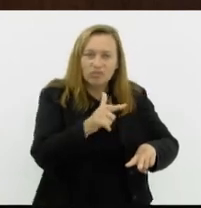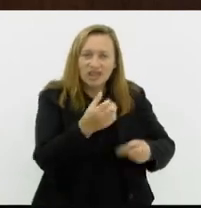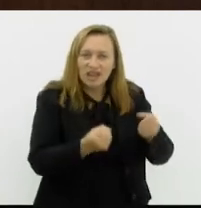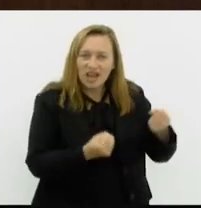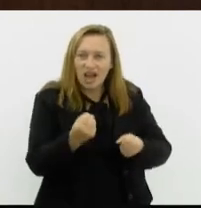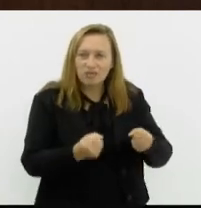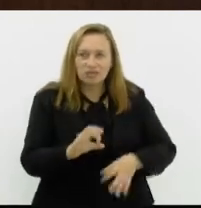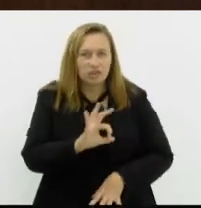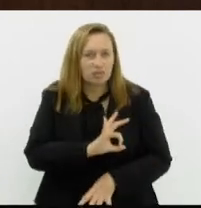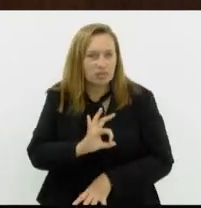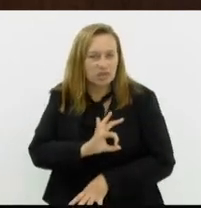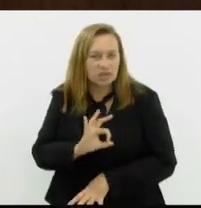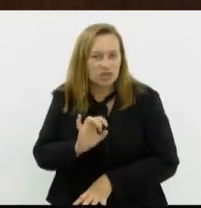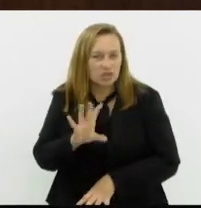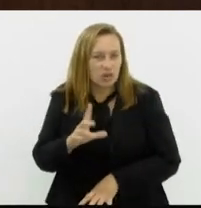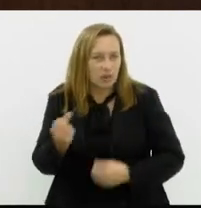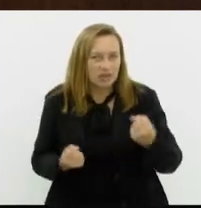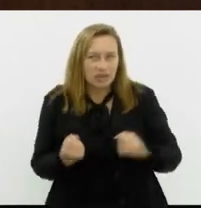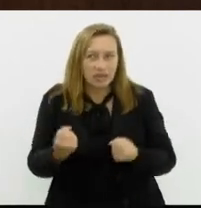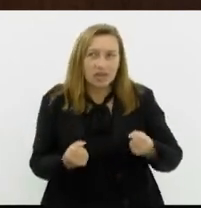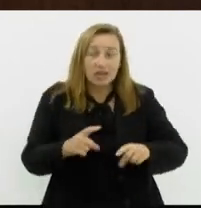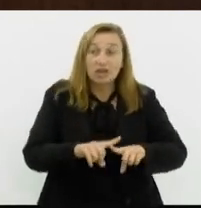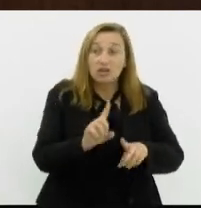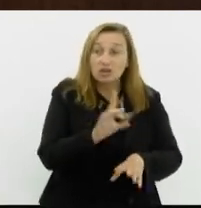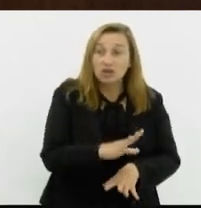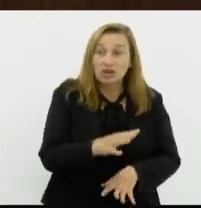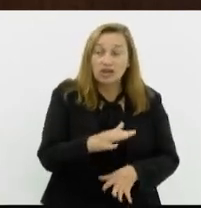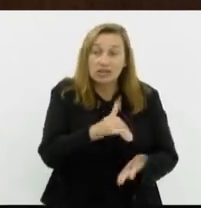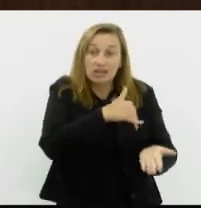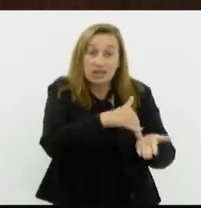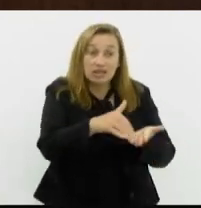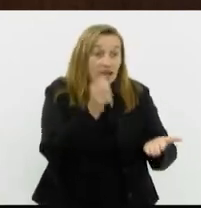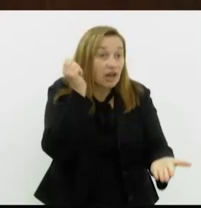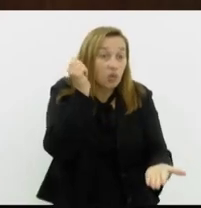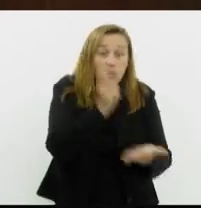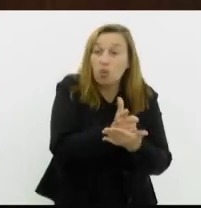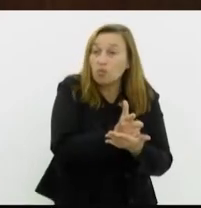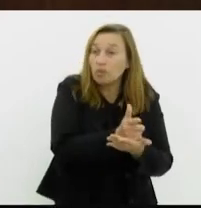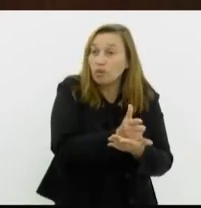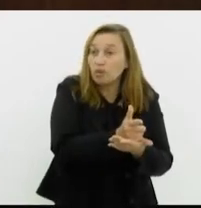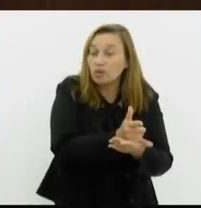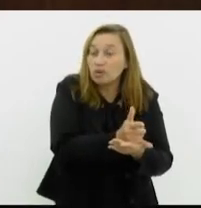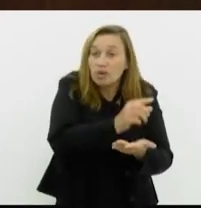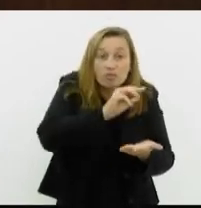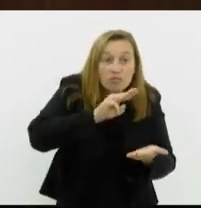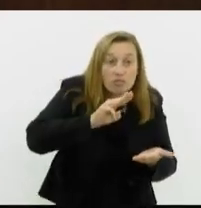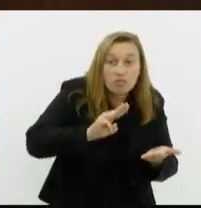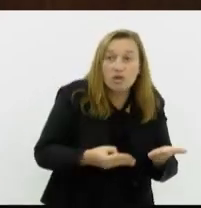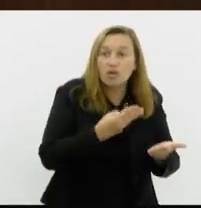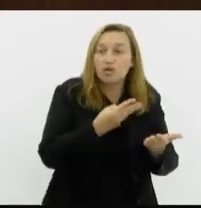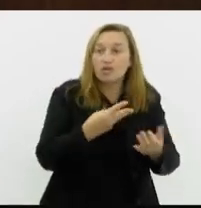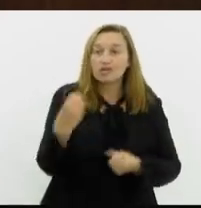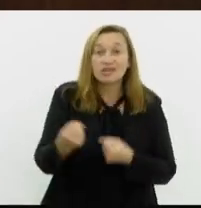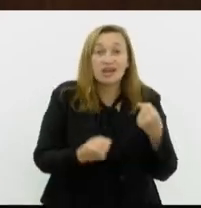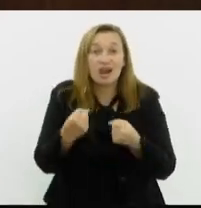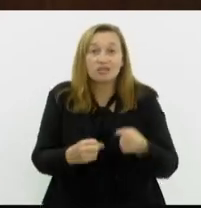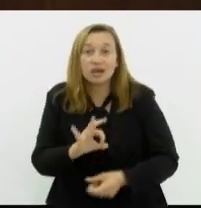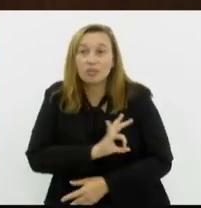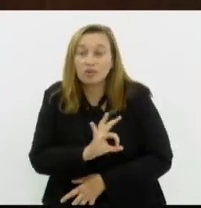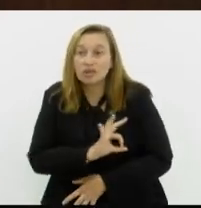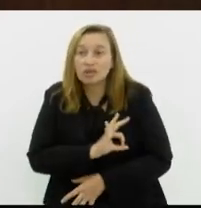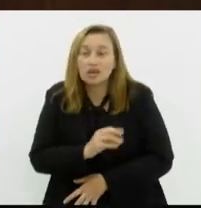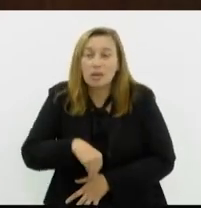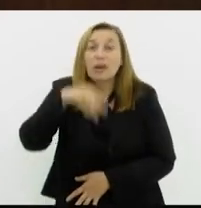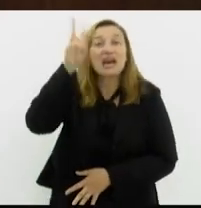a linda da secretária acabou de comprar, gastou milhões em viaturas. Para quem eu não